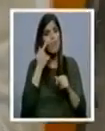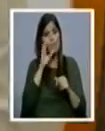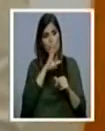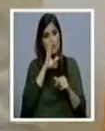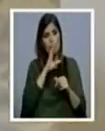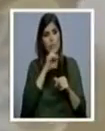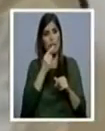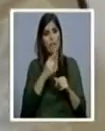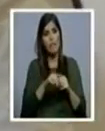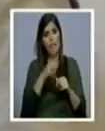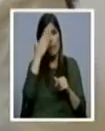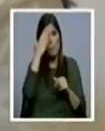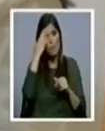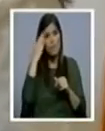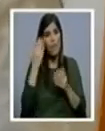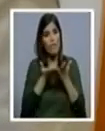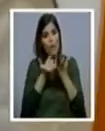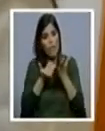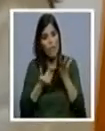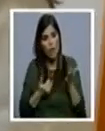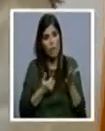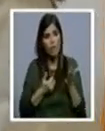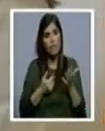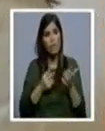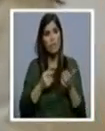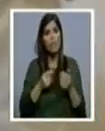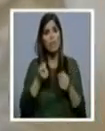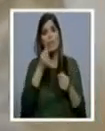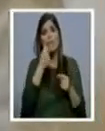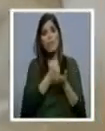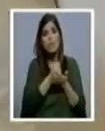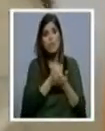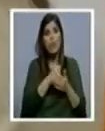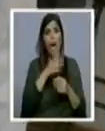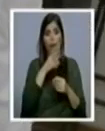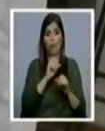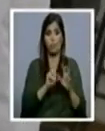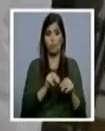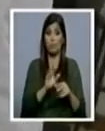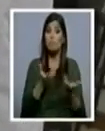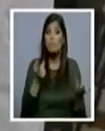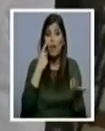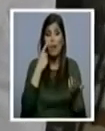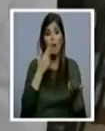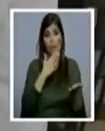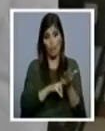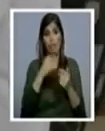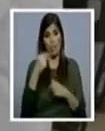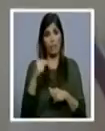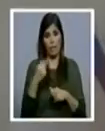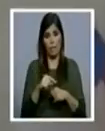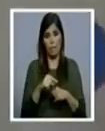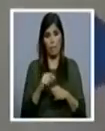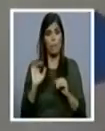se este composto tem ou não a capacidade de remoção deste fármaco da solução, ou neste caso da água. E a verdade é que